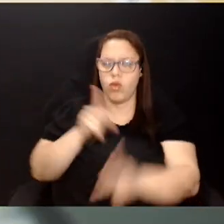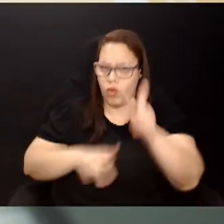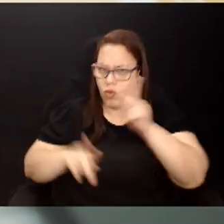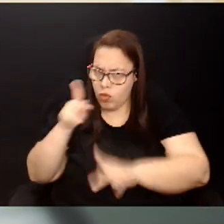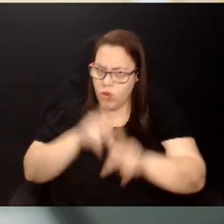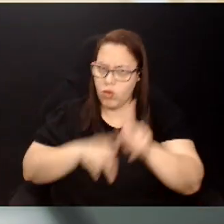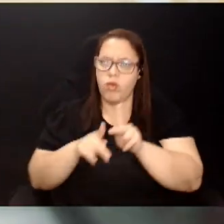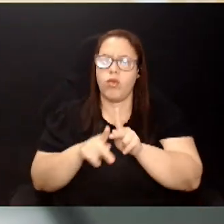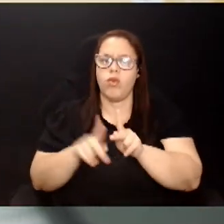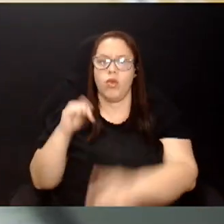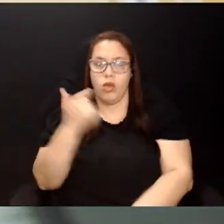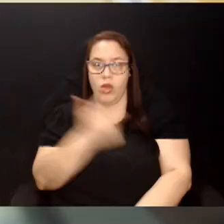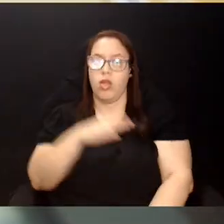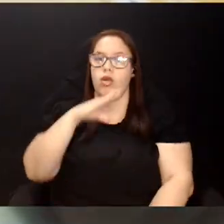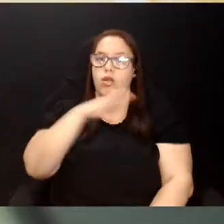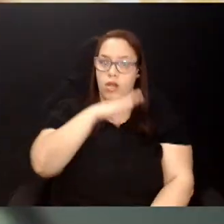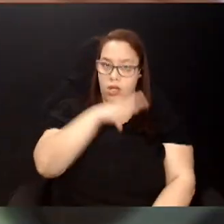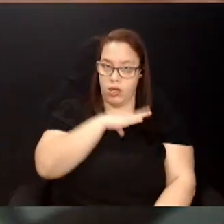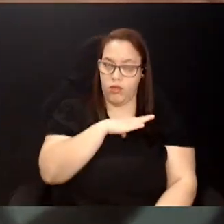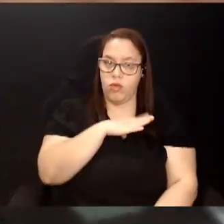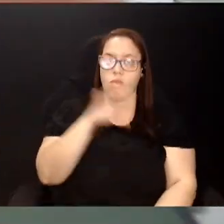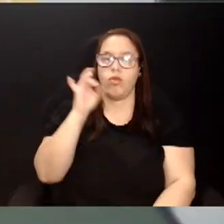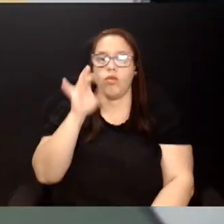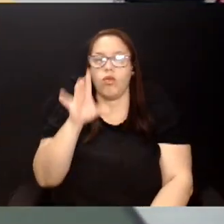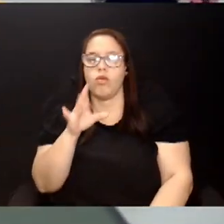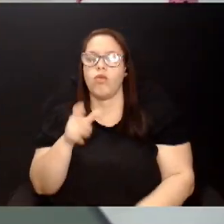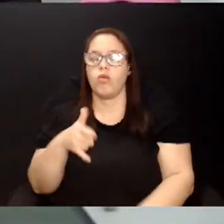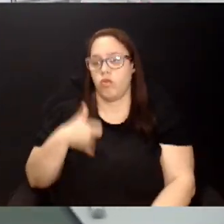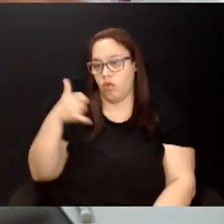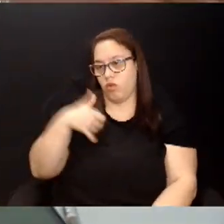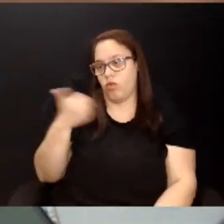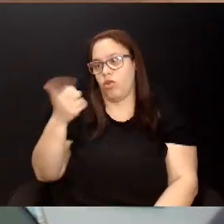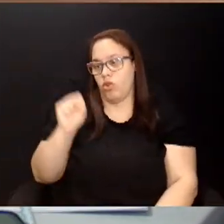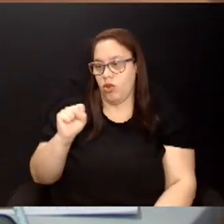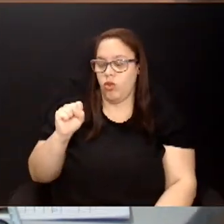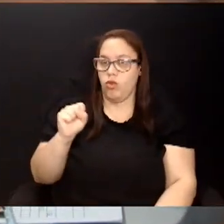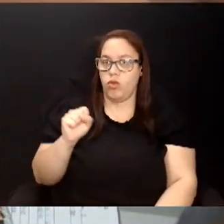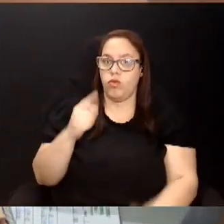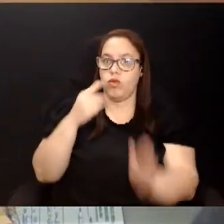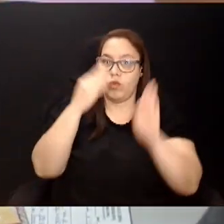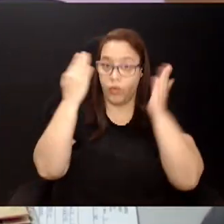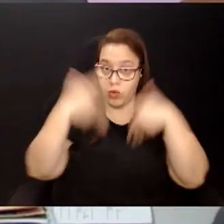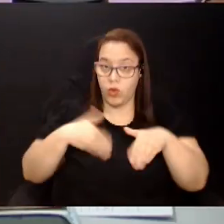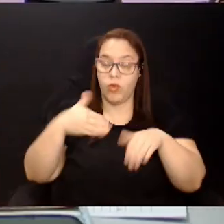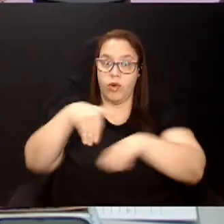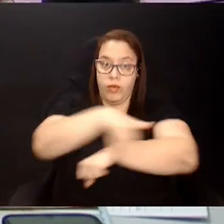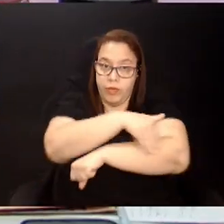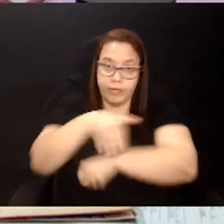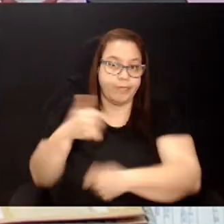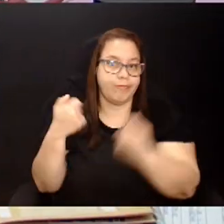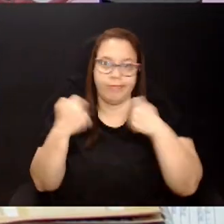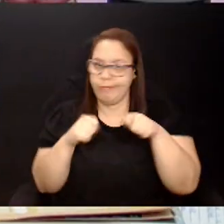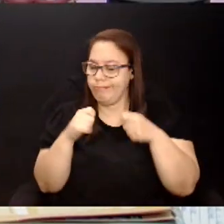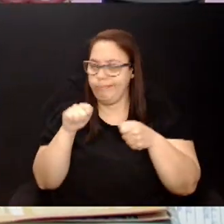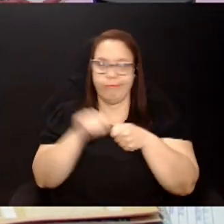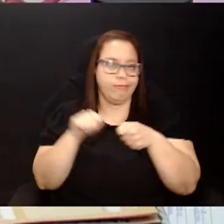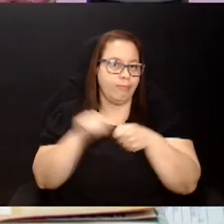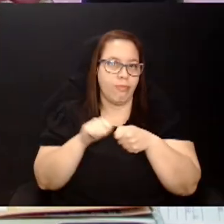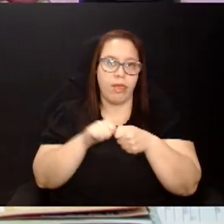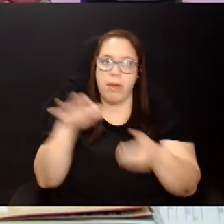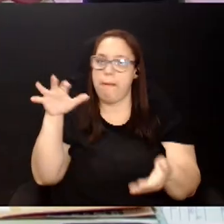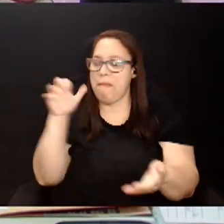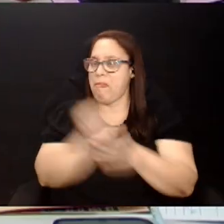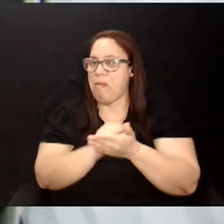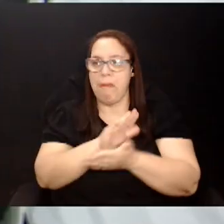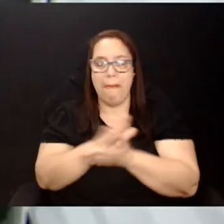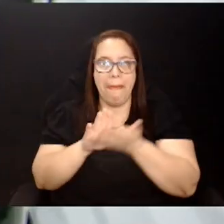nossa cidade, é só ser maior de idade e comprovante de endereço, não precisa fazer inscrição, é só